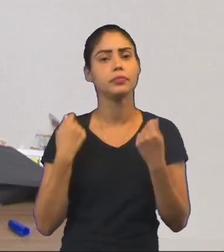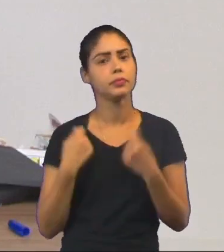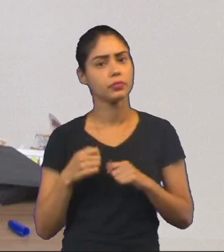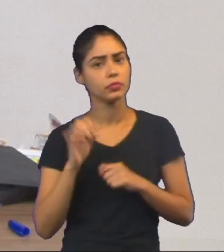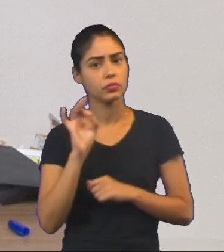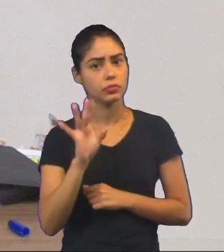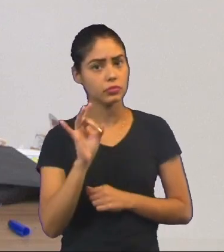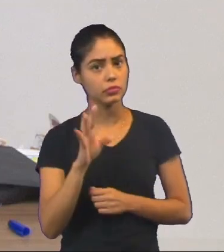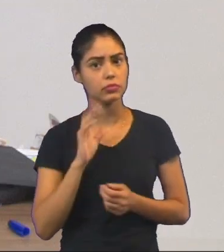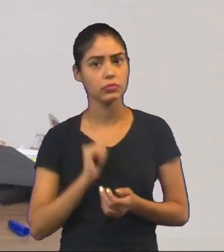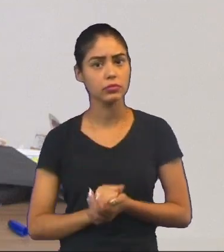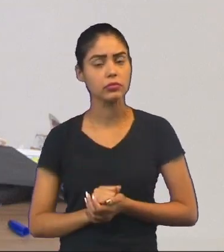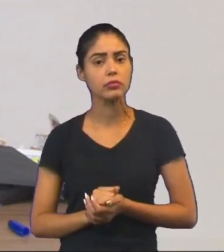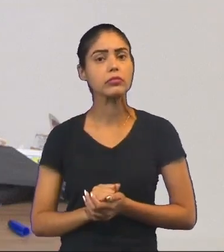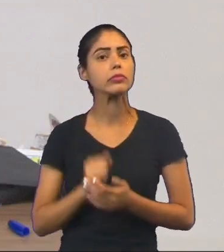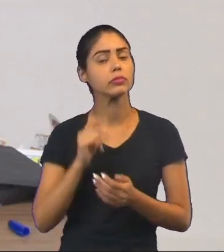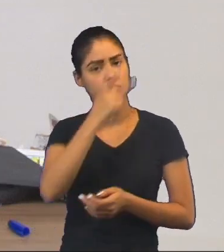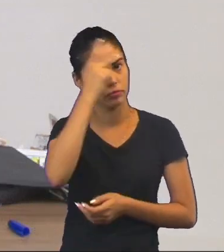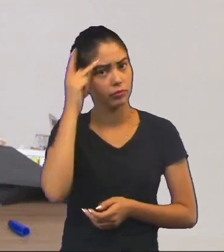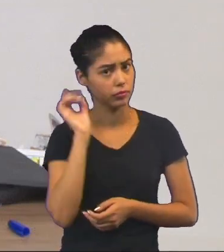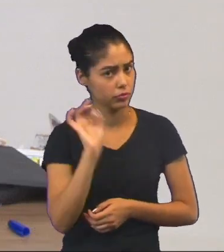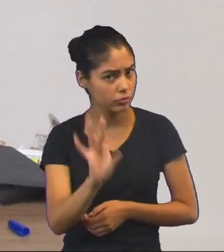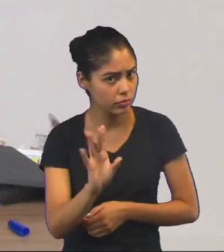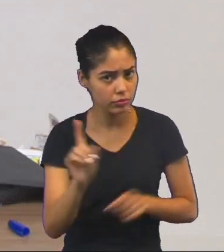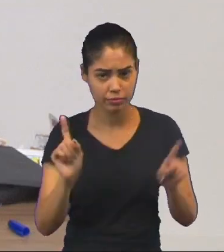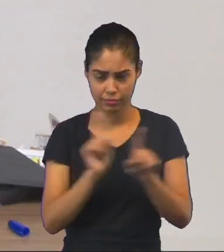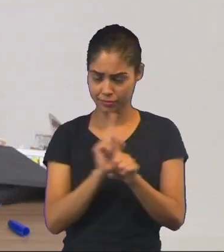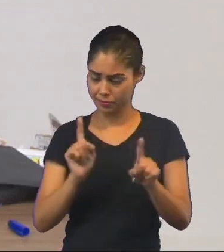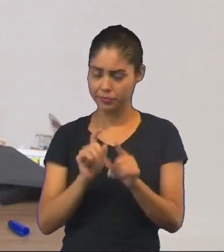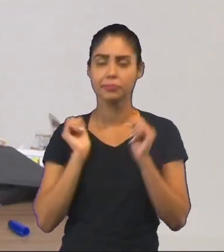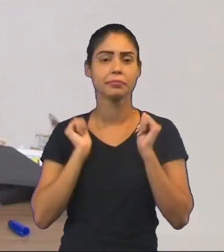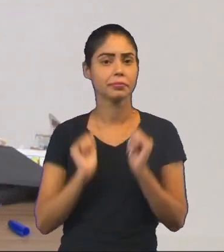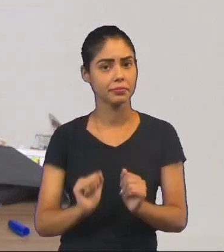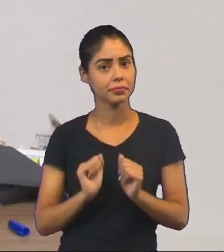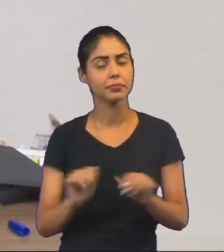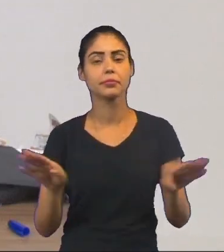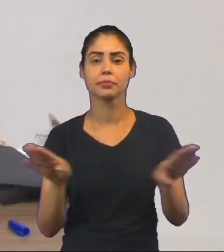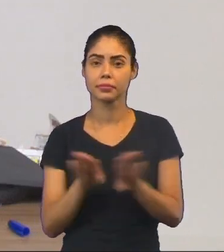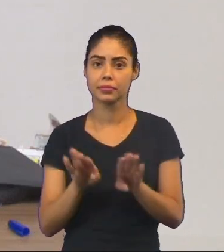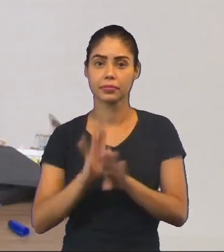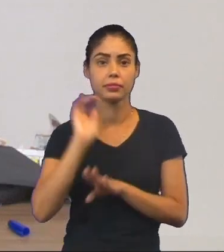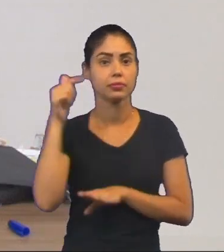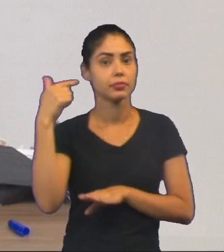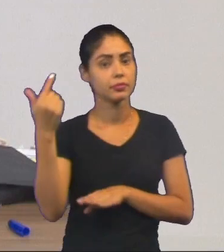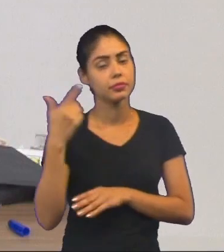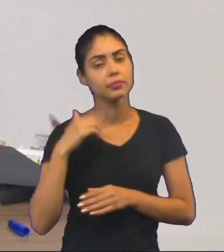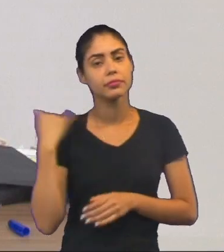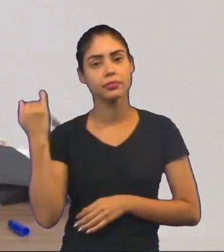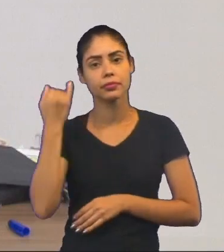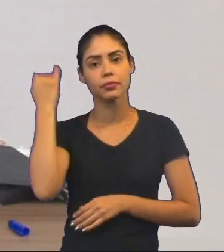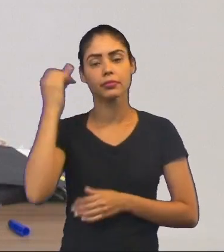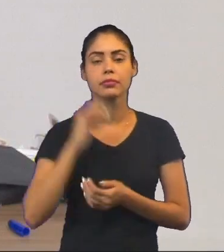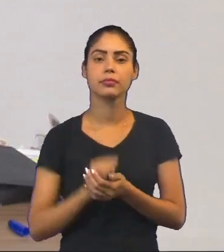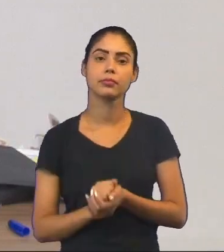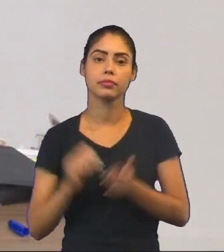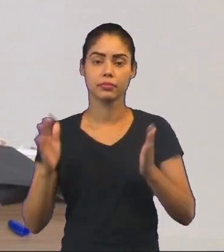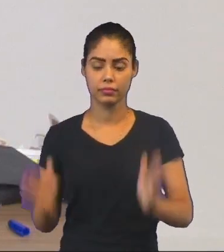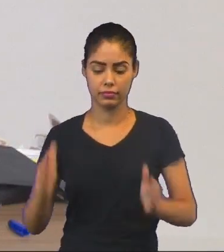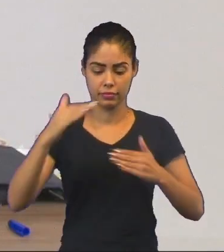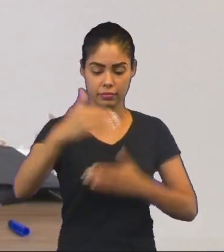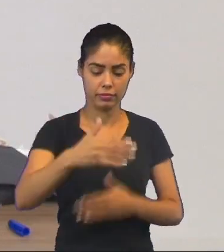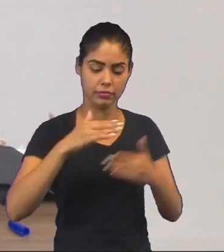servem não somente para transportar pessoas, você sabia? Eles também têm uma outra finalidade, que é